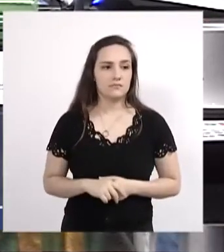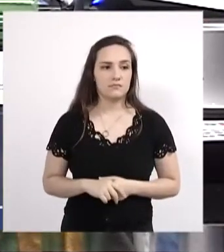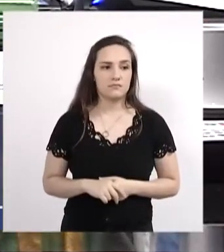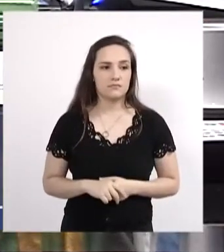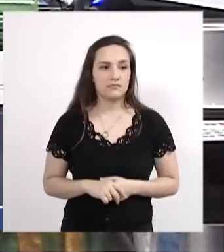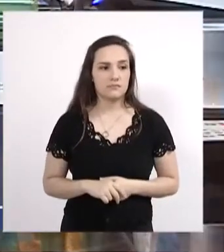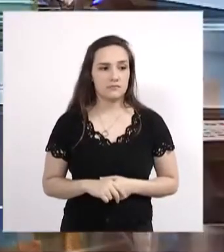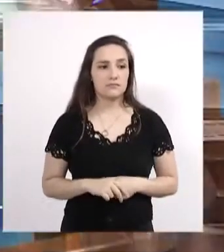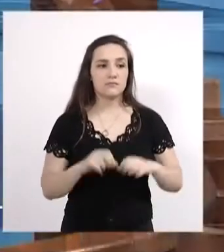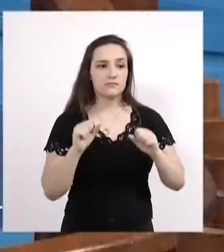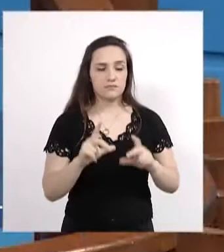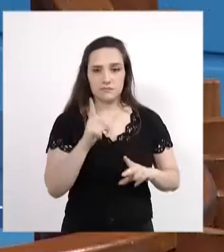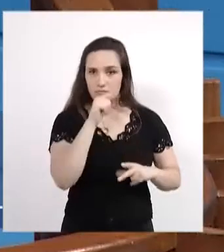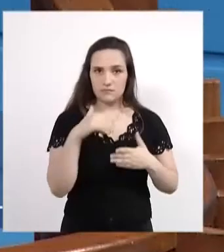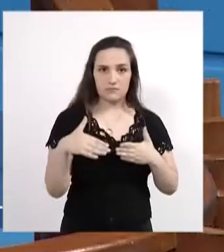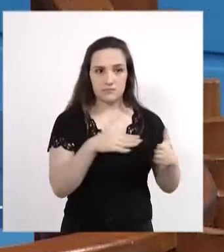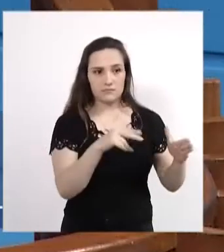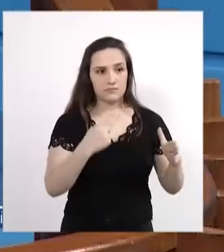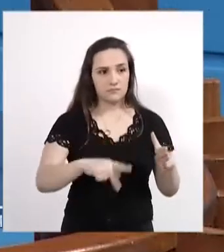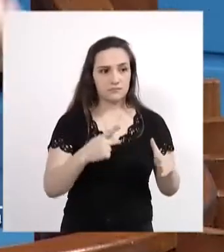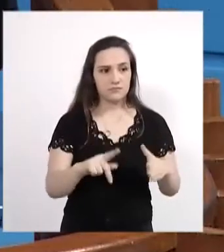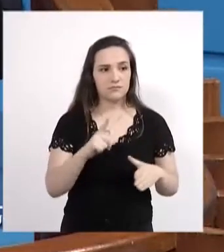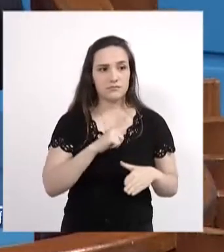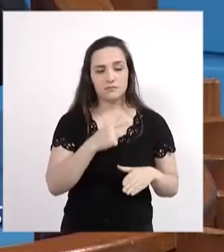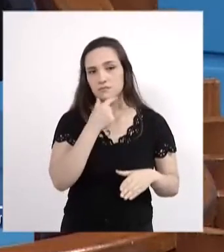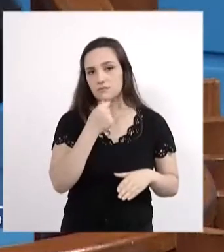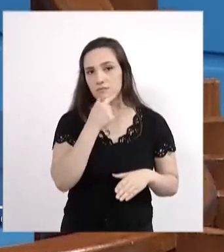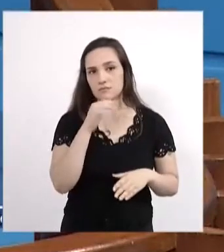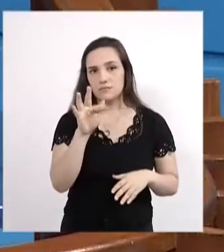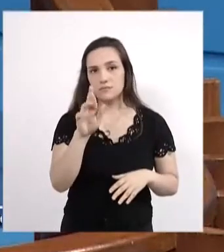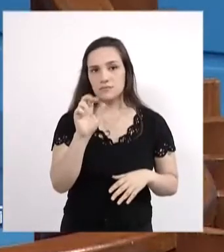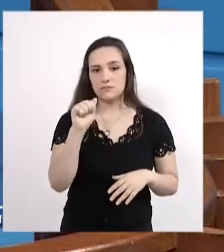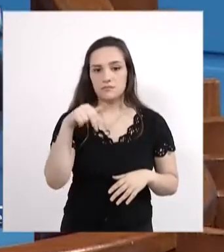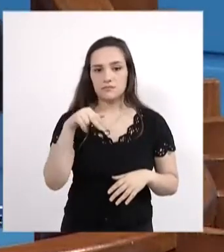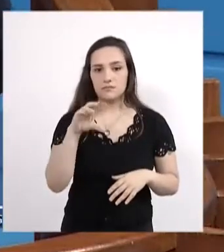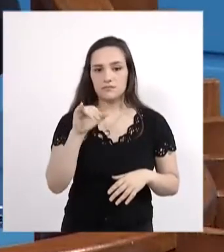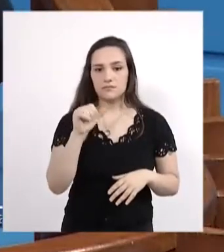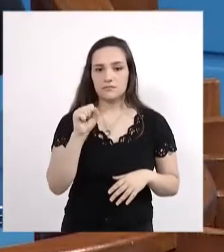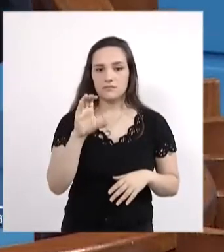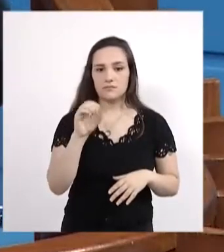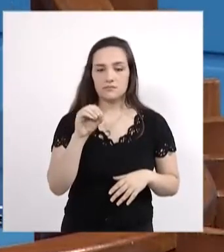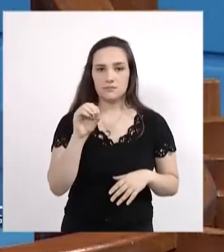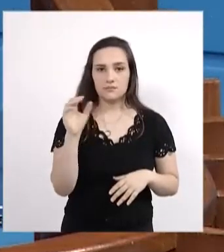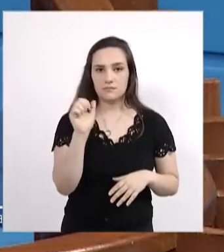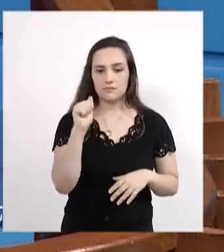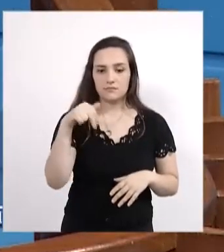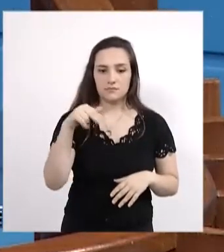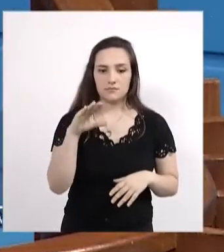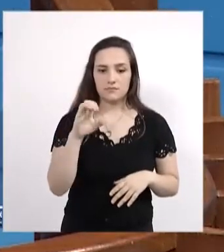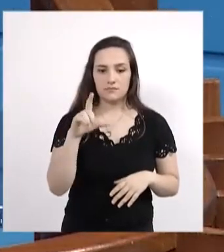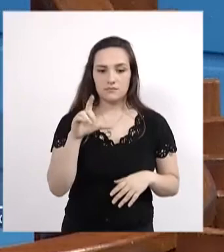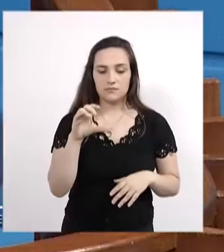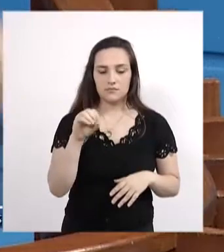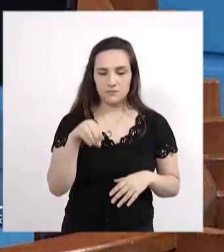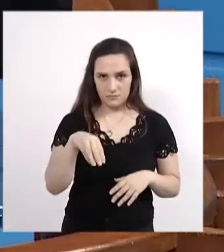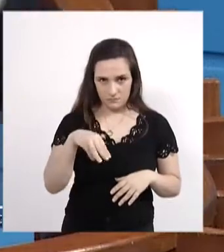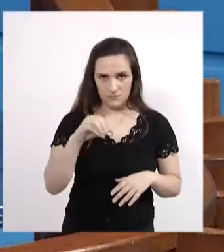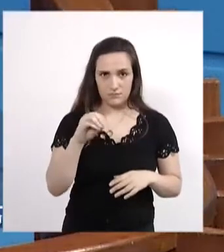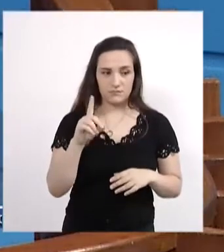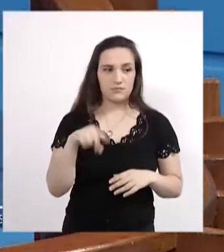Paraguai. E teve um senhor chamado Francisco Anselmo, conhecido como Francelmo,